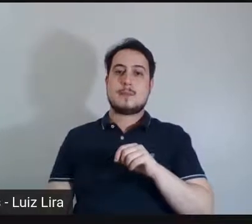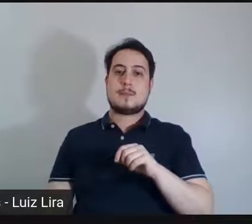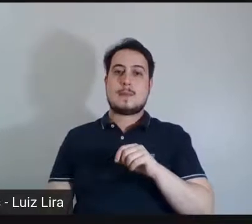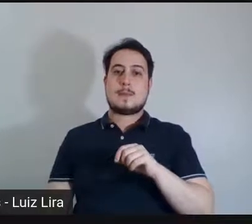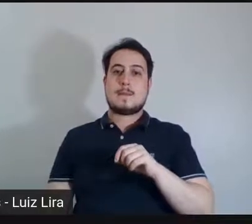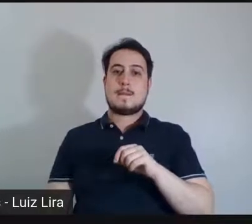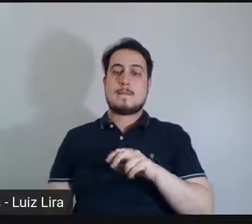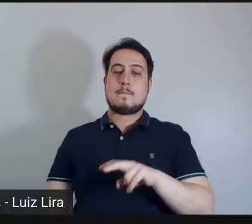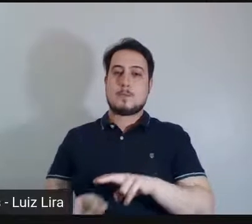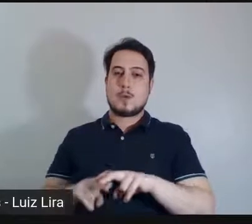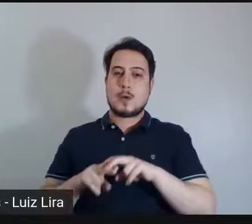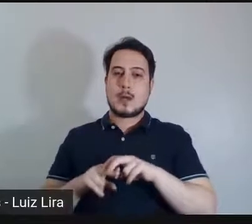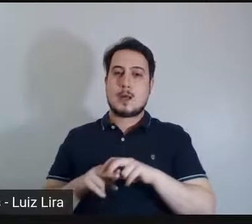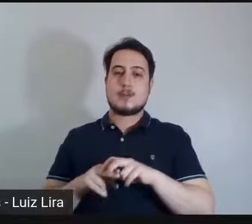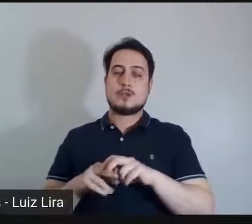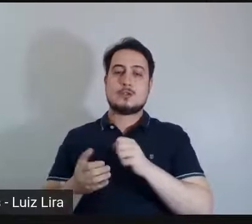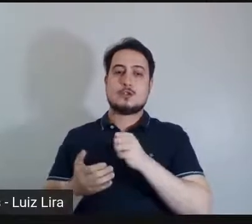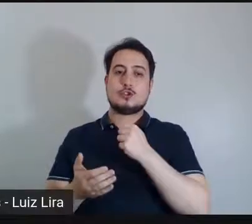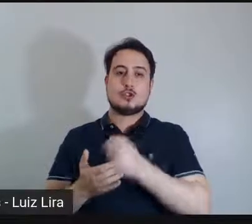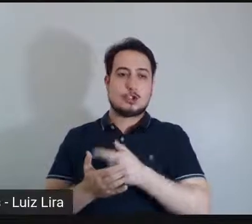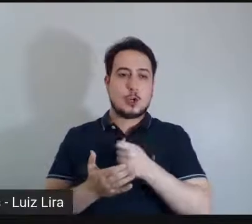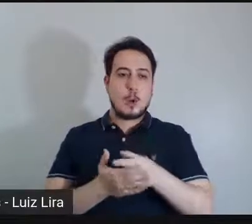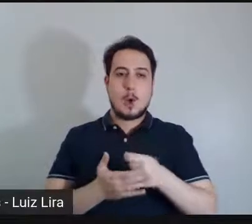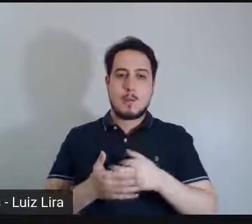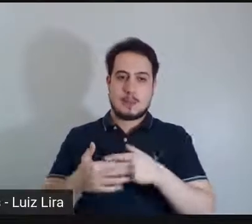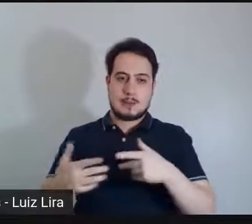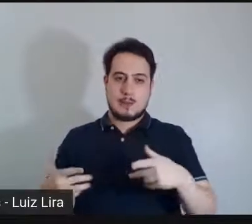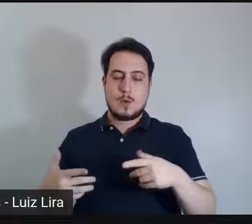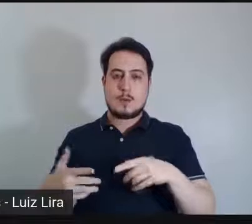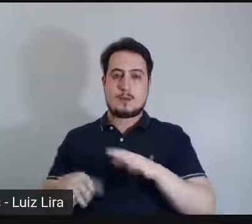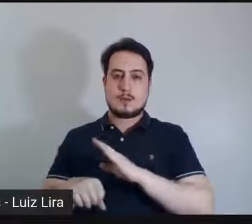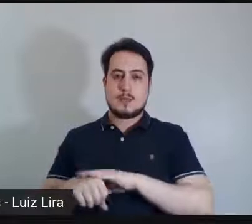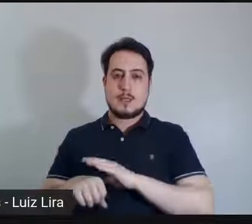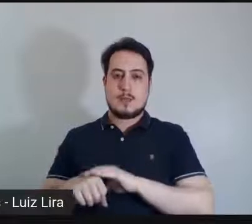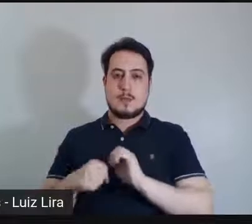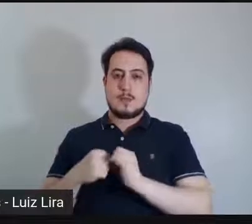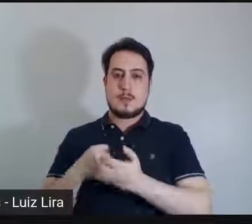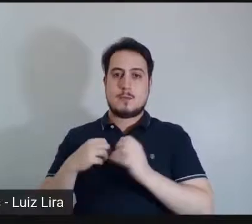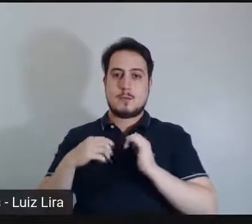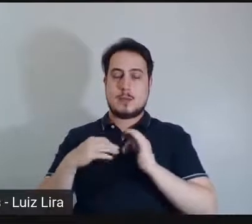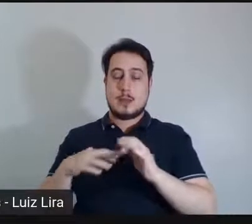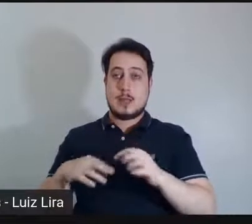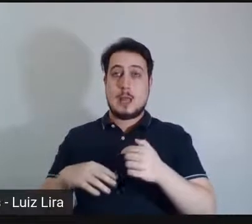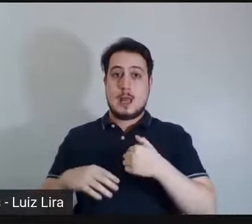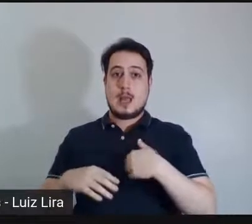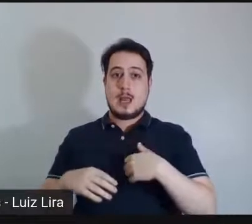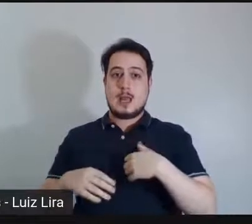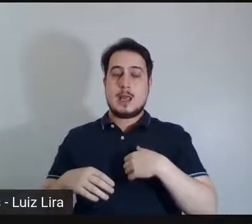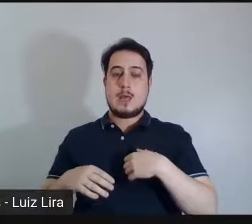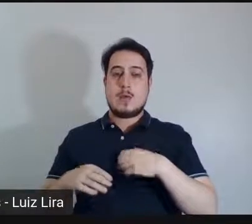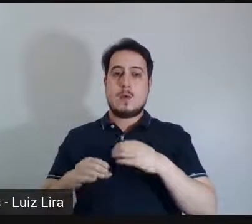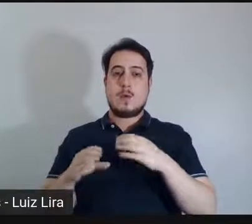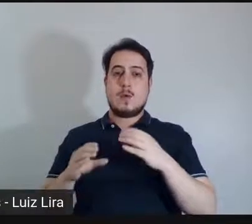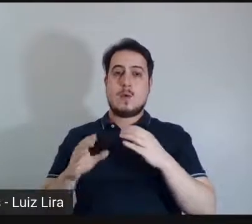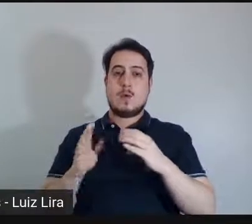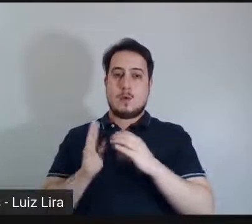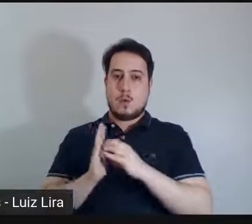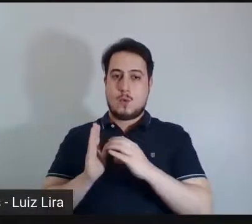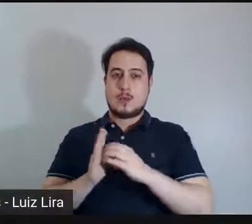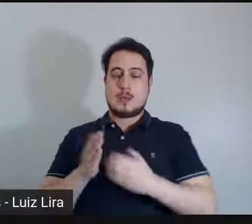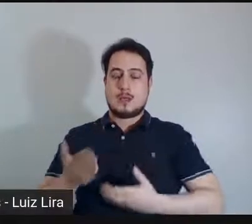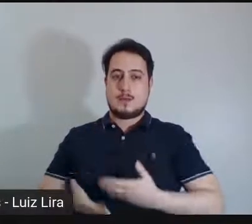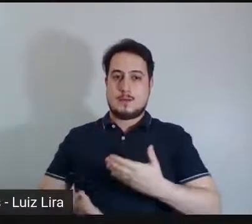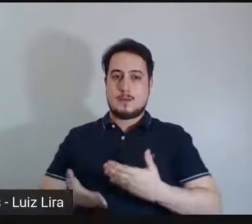das aquisições durante a pandemia. Eu, como servidor, a minha contribuição foi, junto ao Ministério